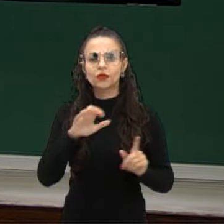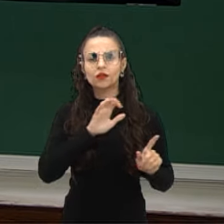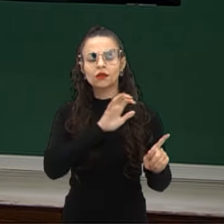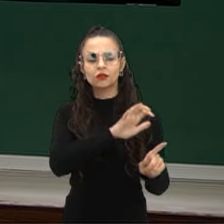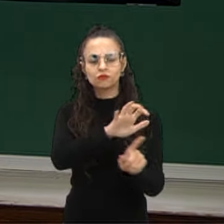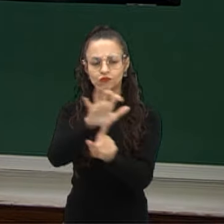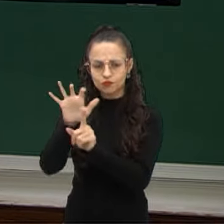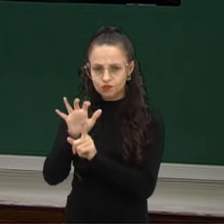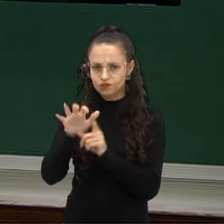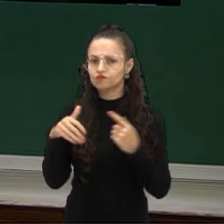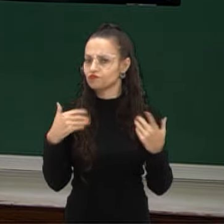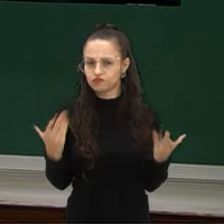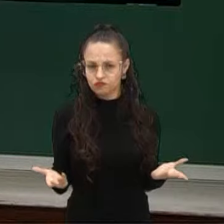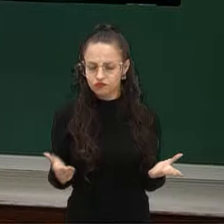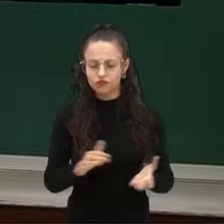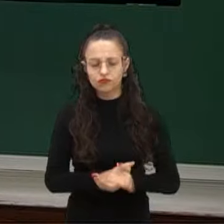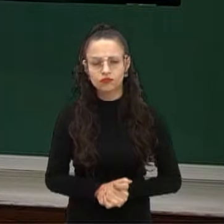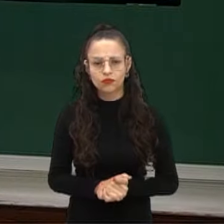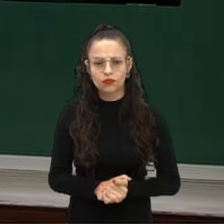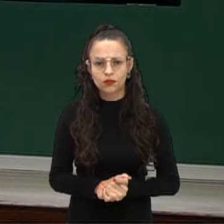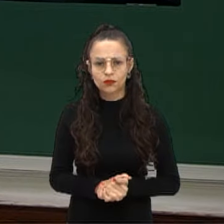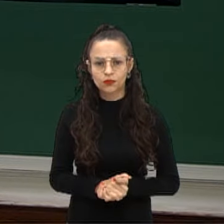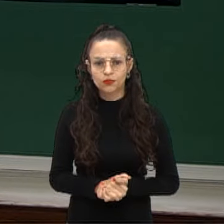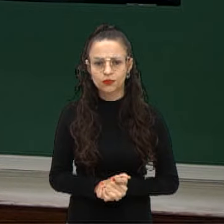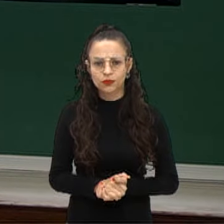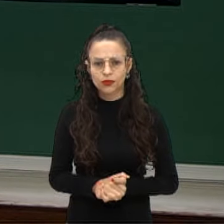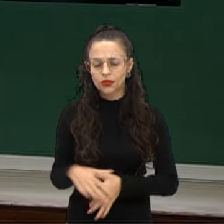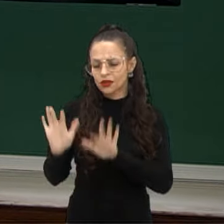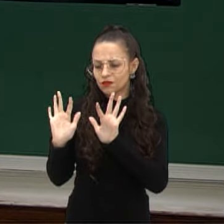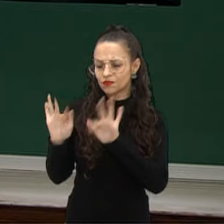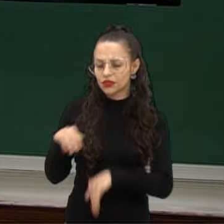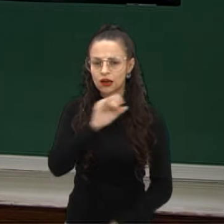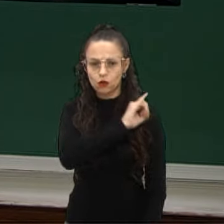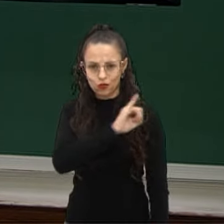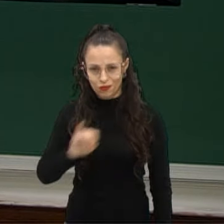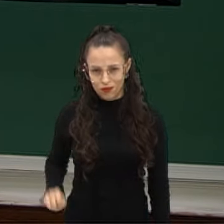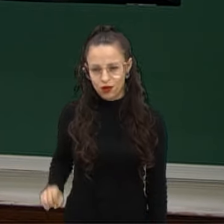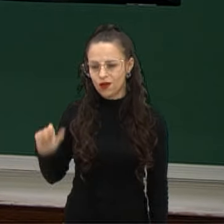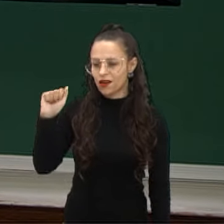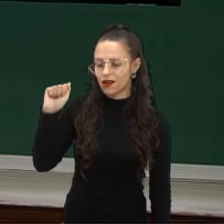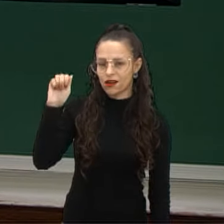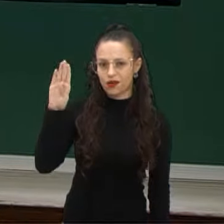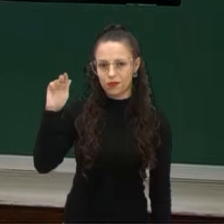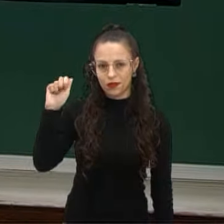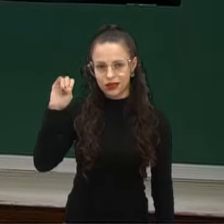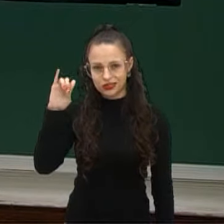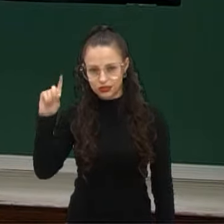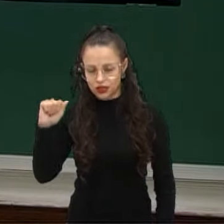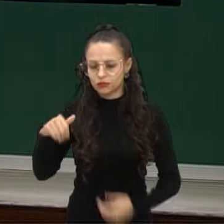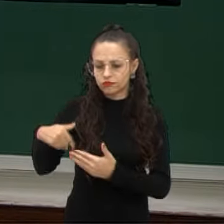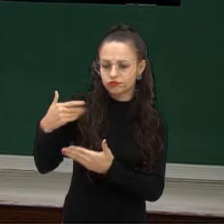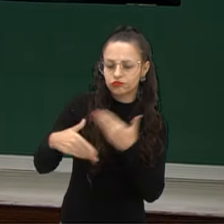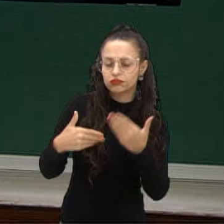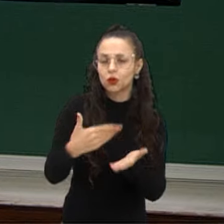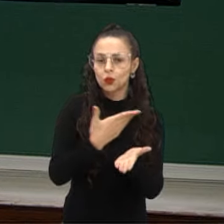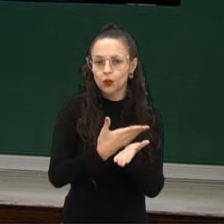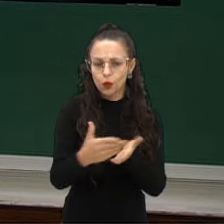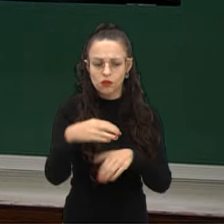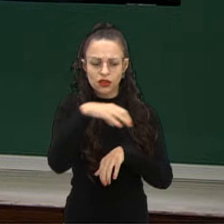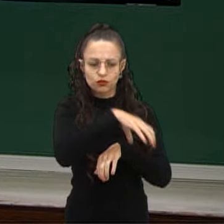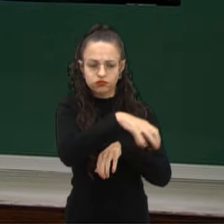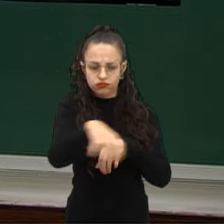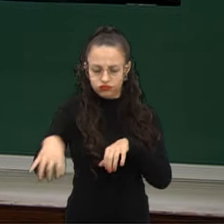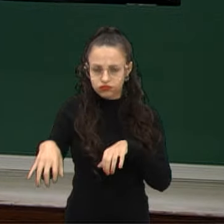pessoal. No finalzinho do Império Abássida e o início do Império Otomano, a gente viu muitas descobertas, tá?